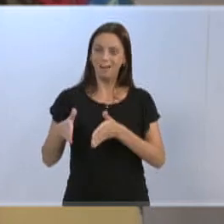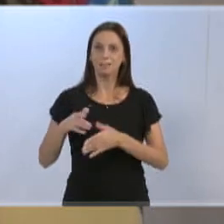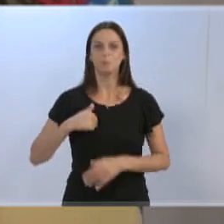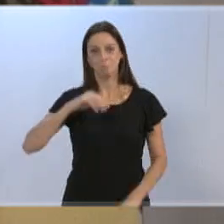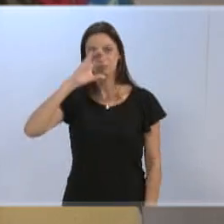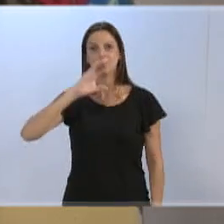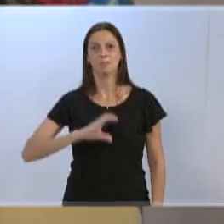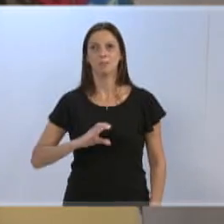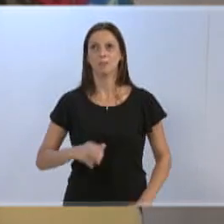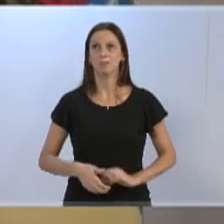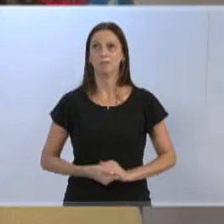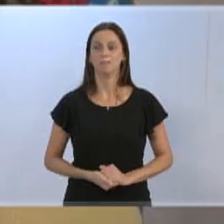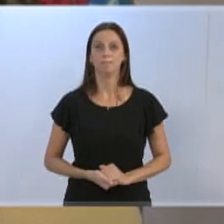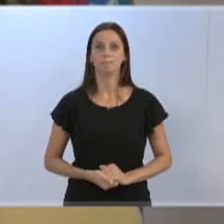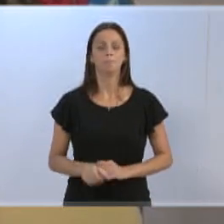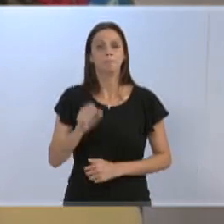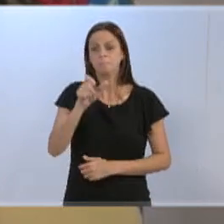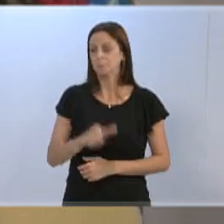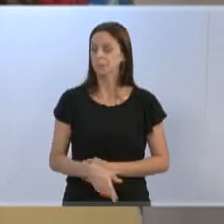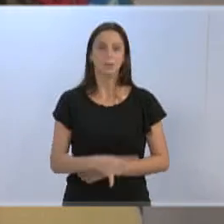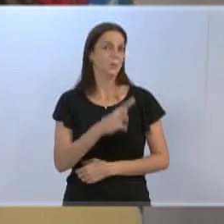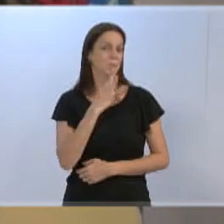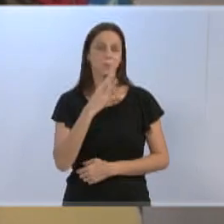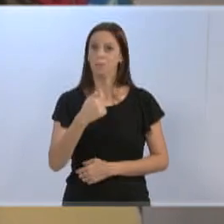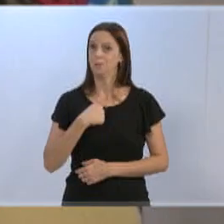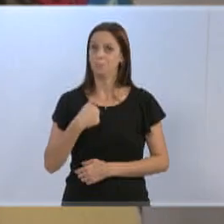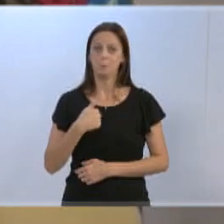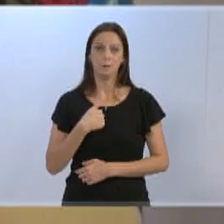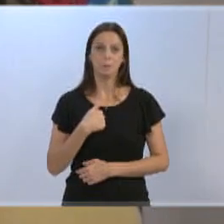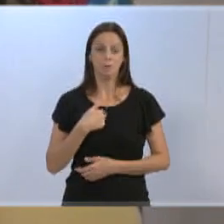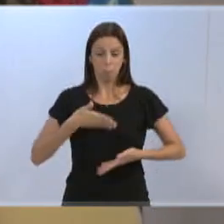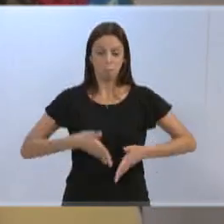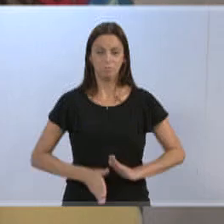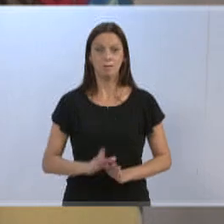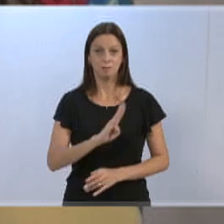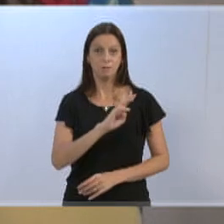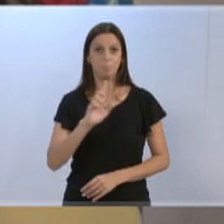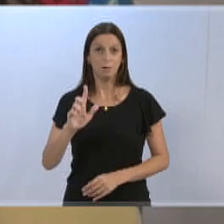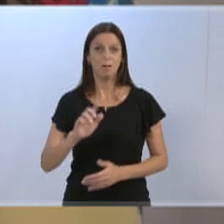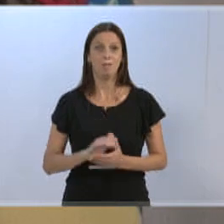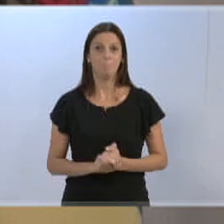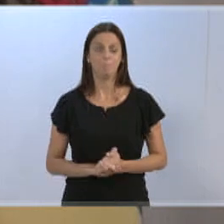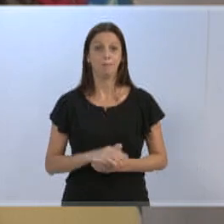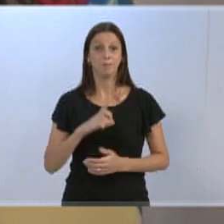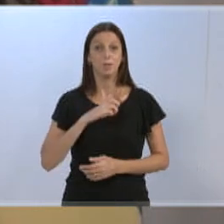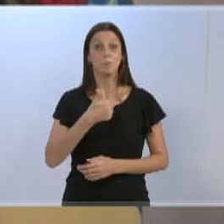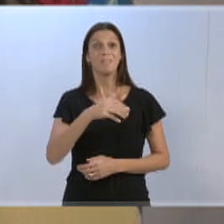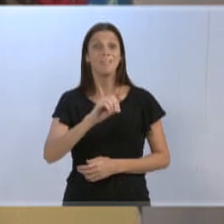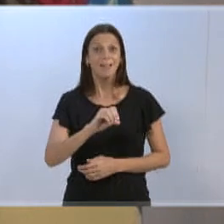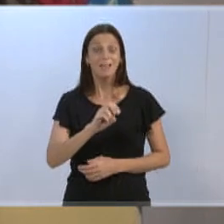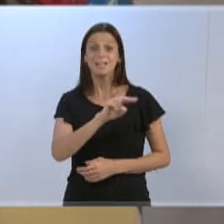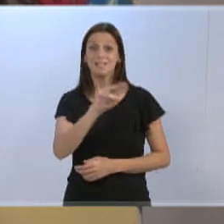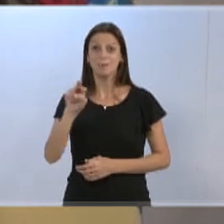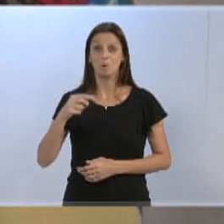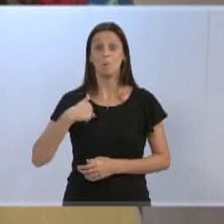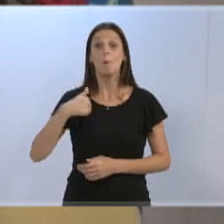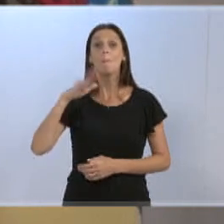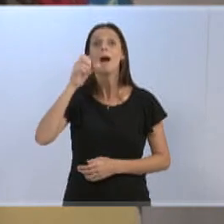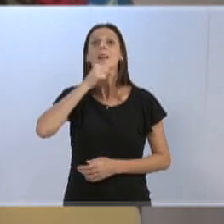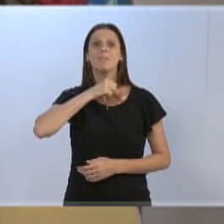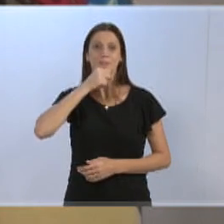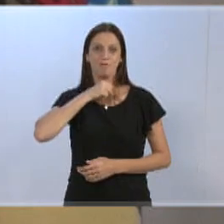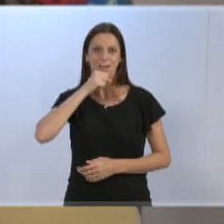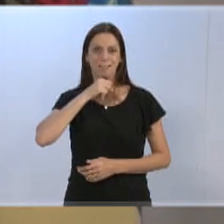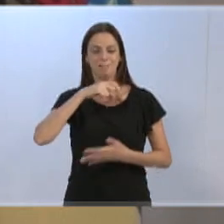cidadão. Para quem não me conhece, sou filho dessa cidade, de 10 irmãos, o mais velho.